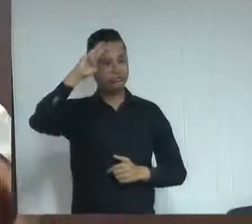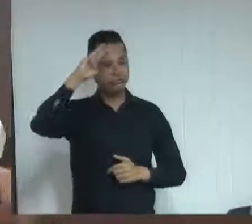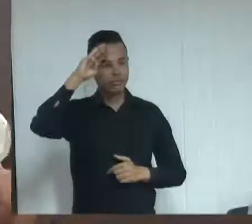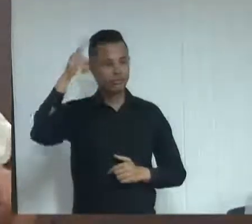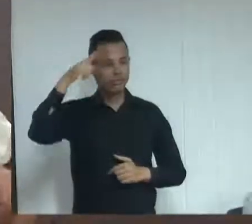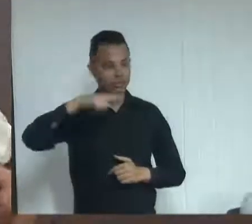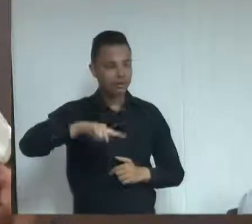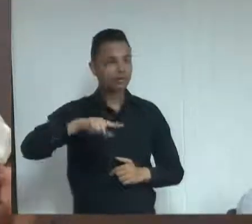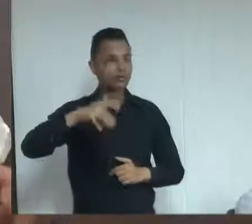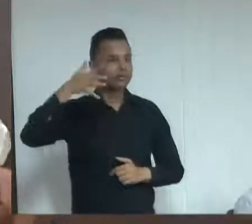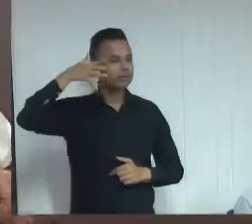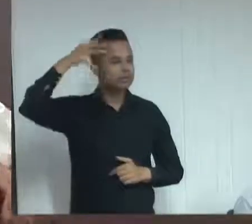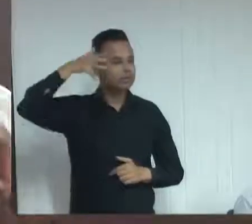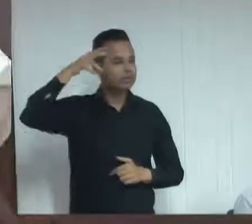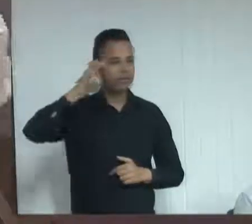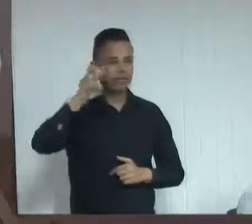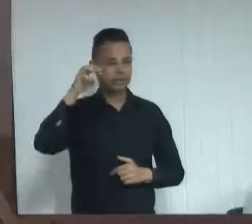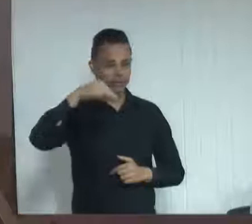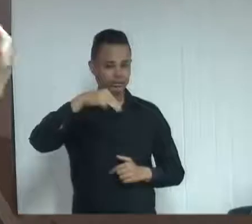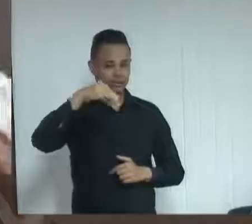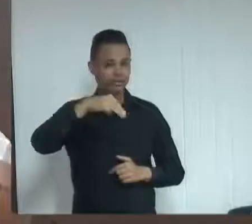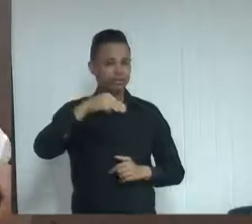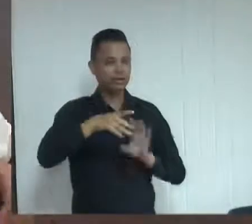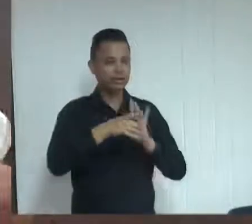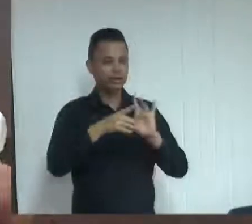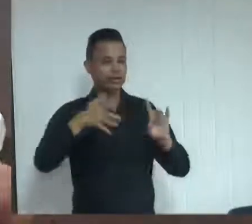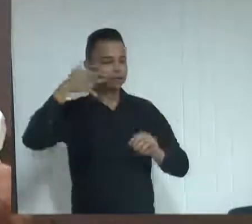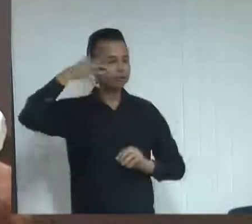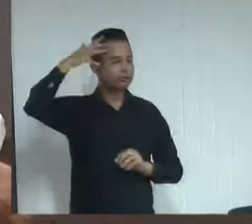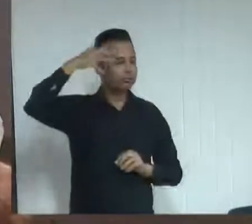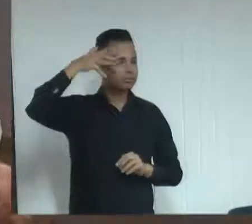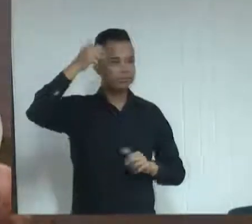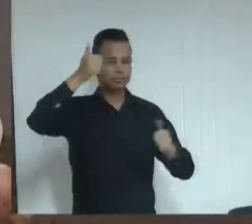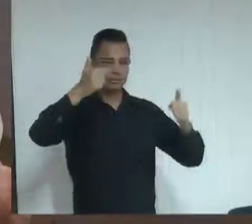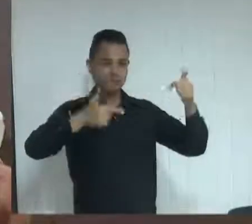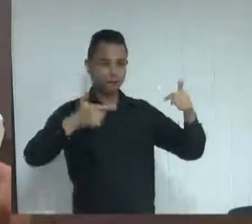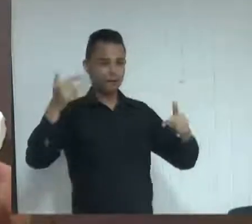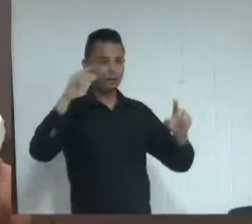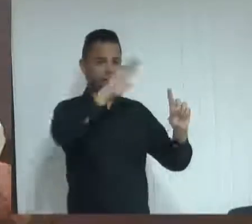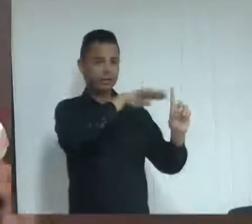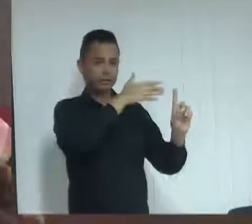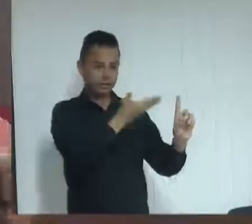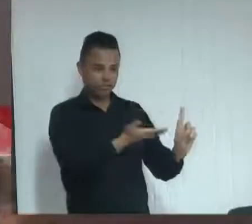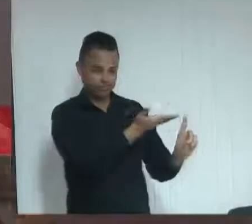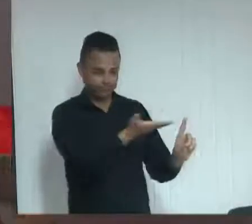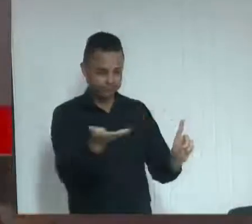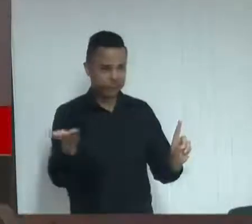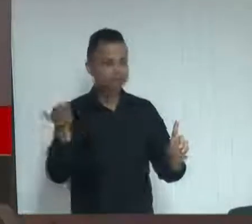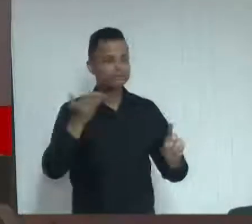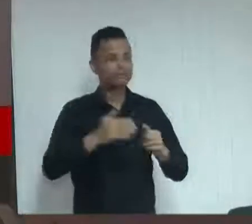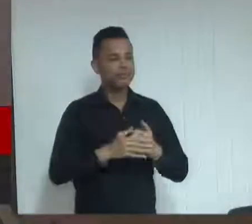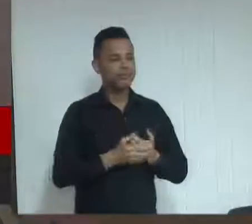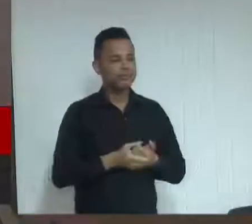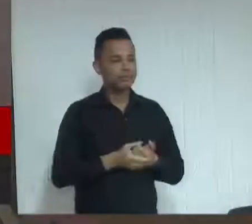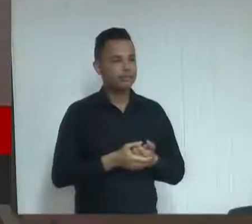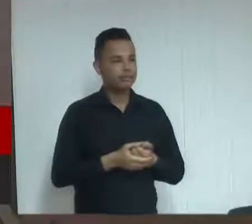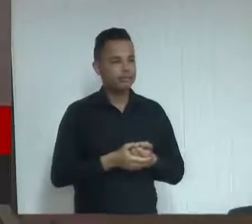Essa parte são só 5 minutos, depois na fala livre falarei mais da homenagem que vocês receberam. Então eu quero